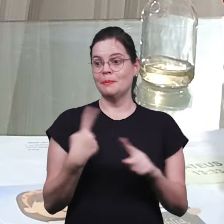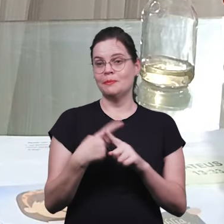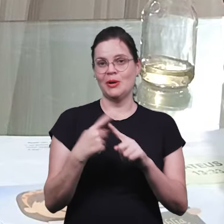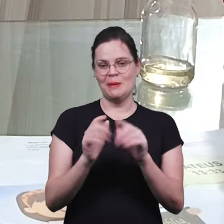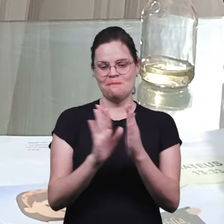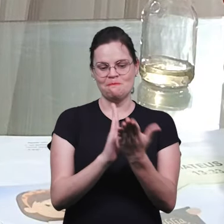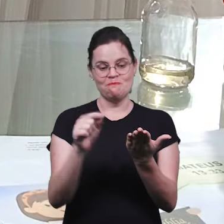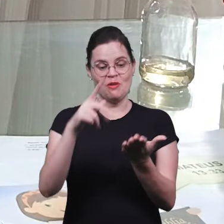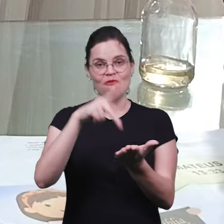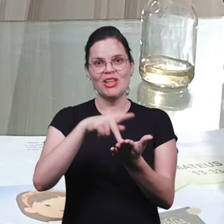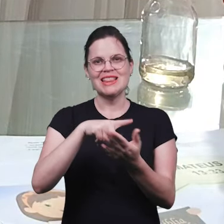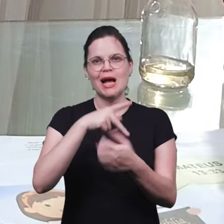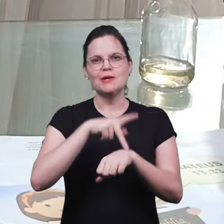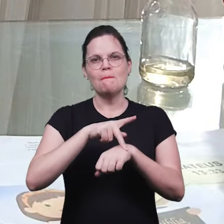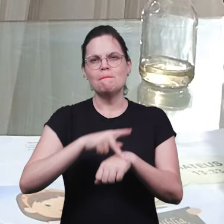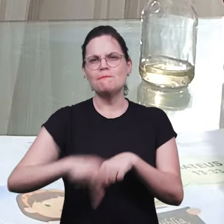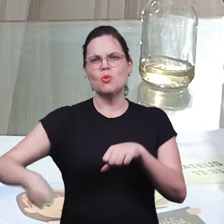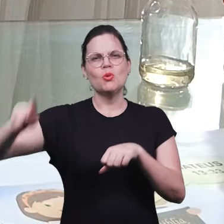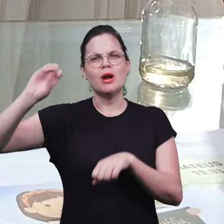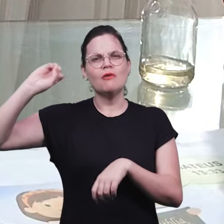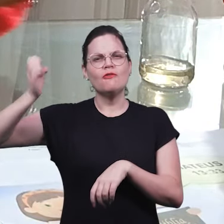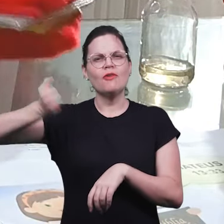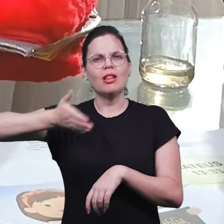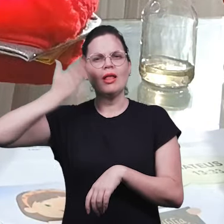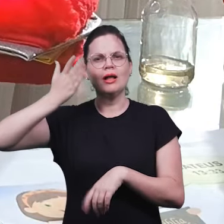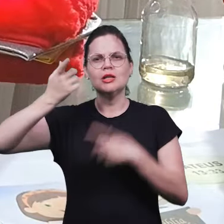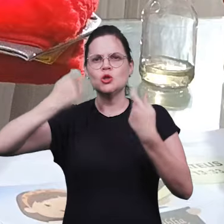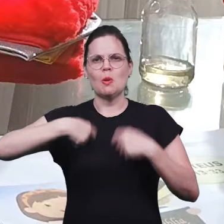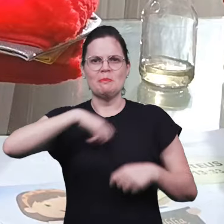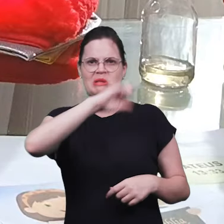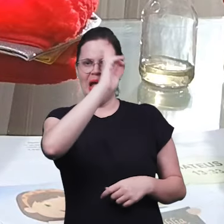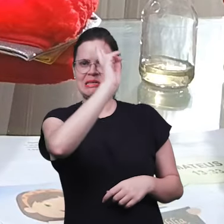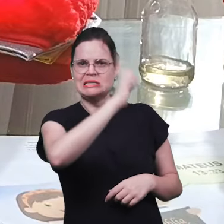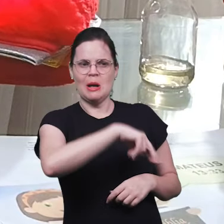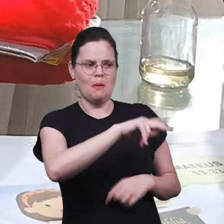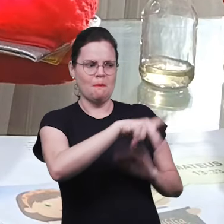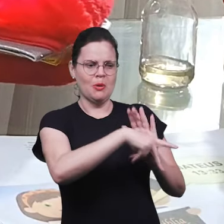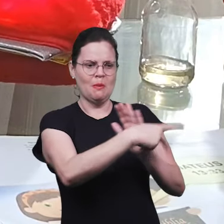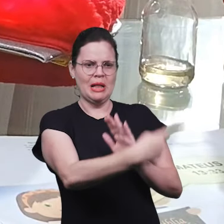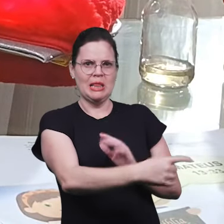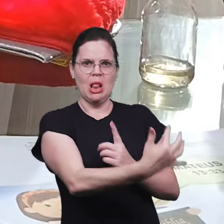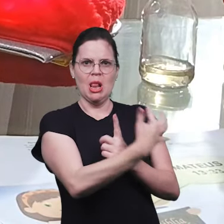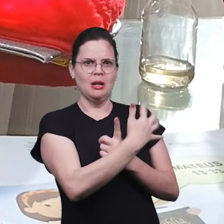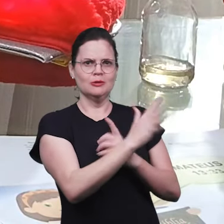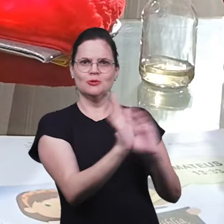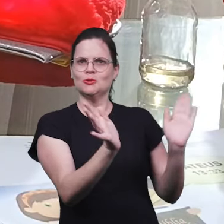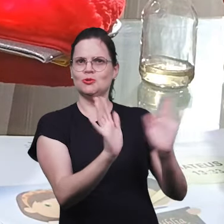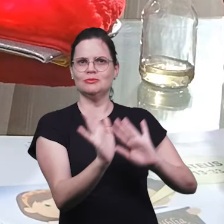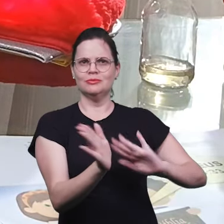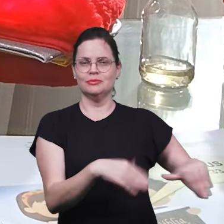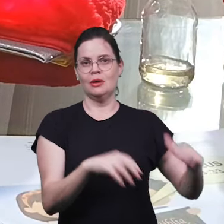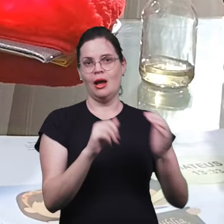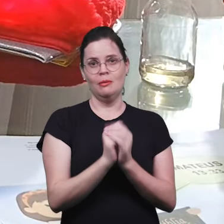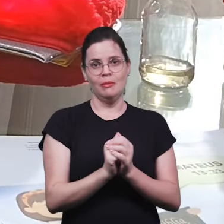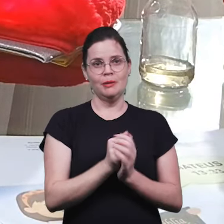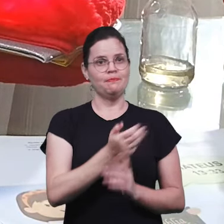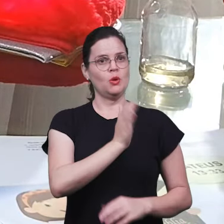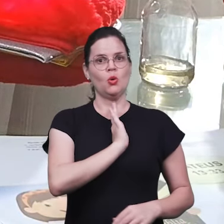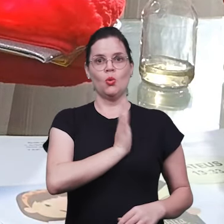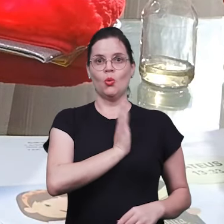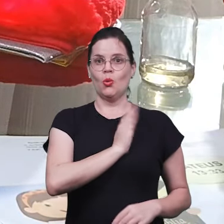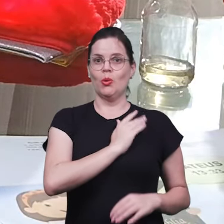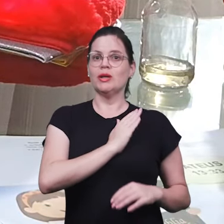palavra verdadeira, é a palavra sem a modificação do homem. Amém? E esse coração, olha, ele não é